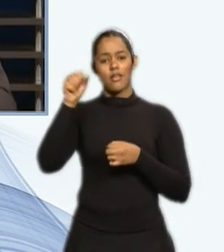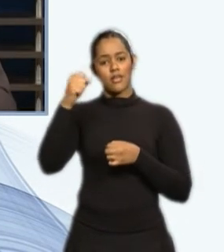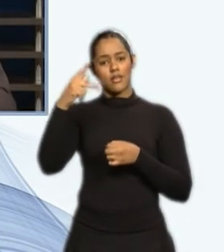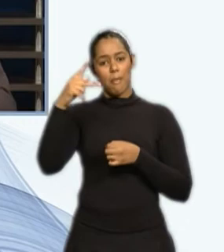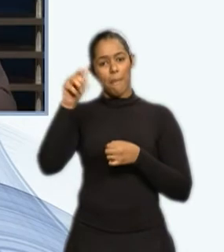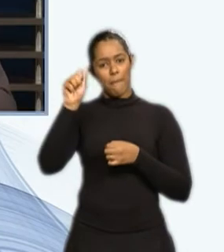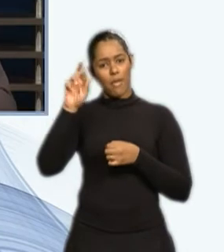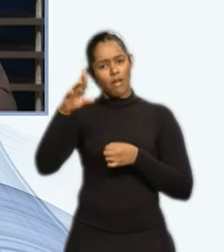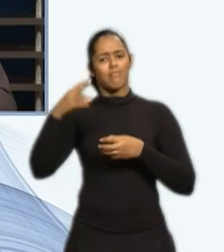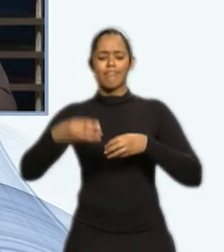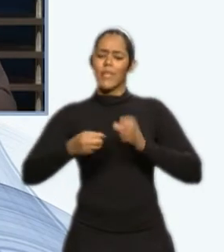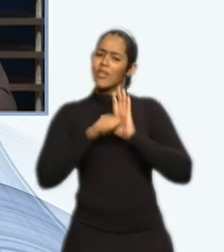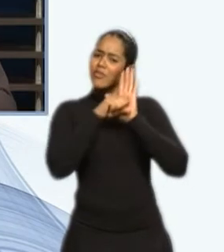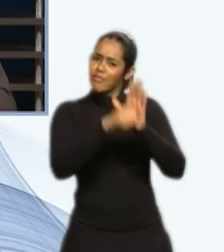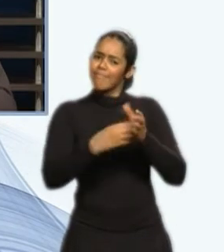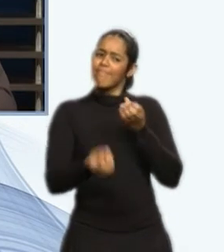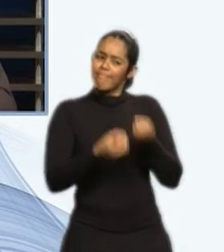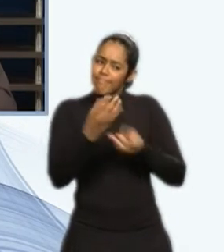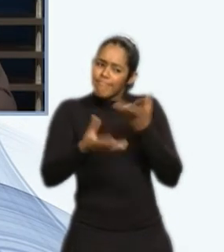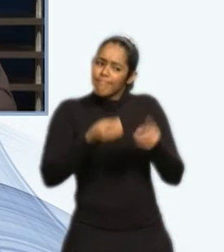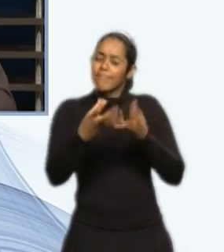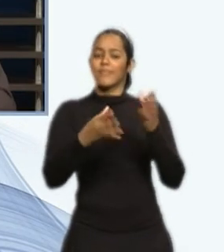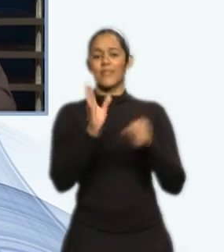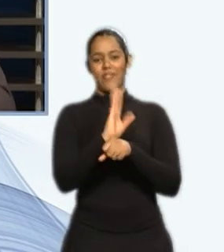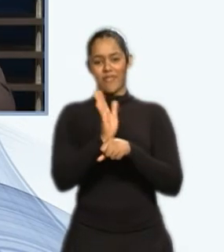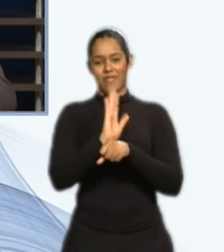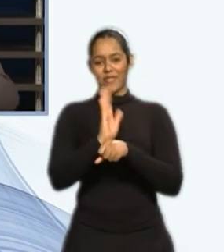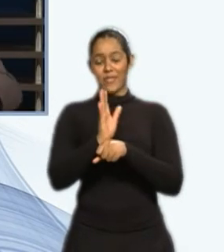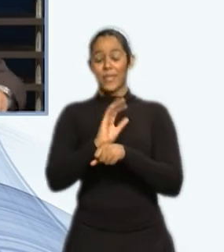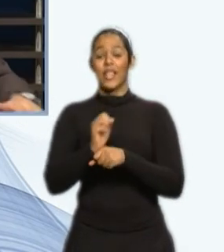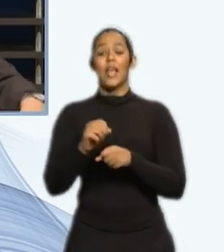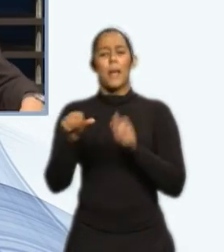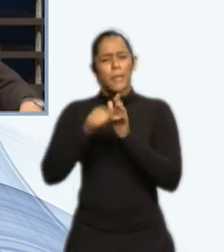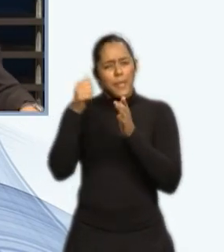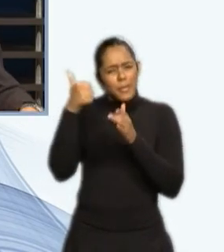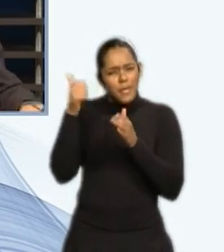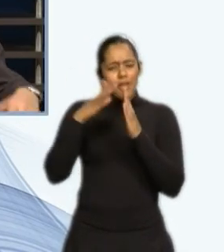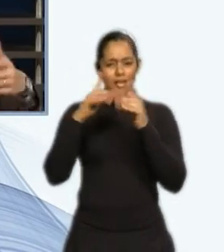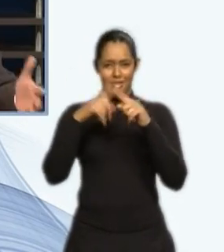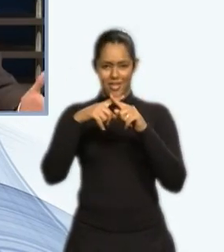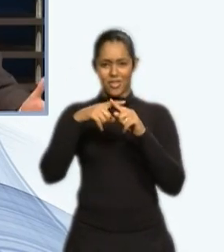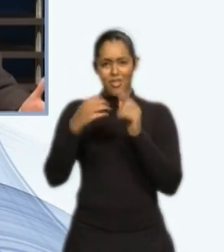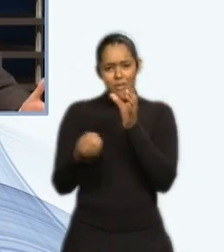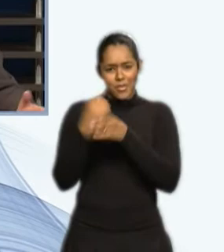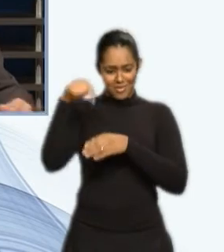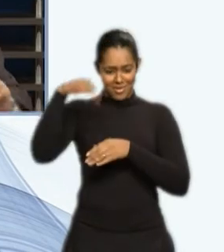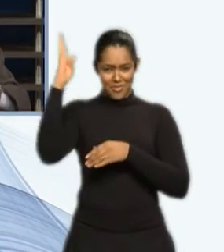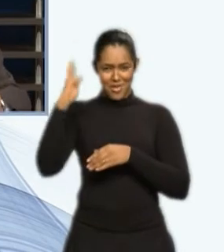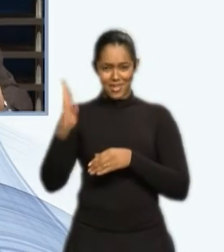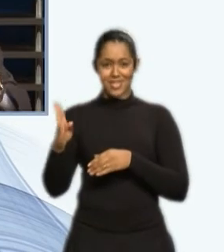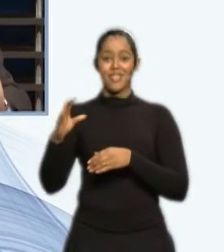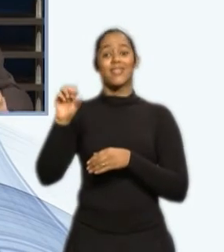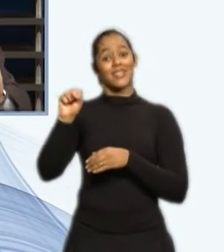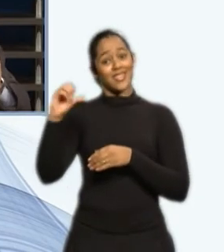Guabiruba. A primeira congregação oficialmente implantada no país foi na região de Gaspar Alto, Santa Catarina,